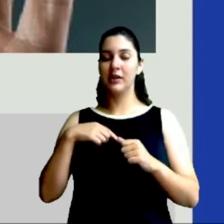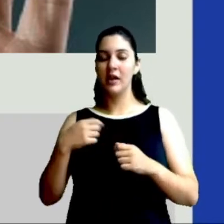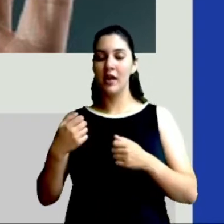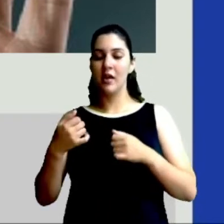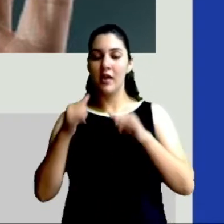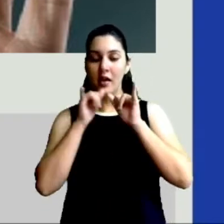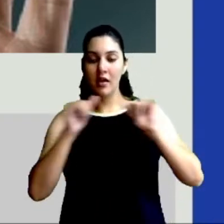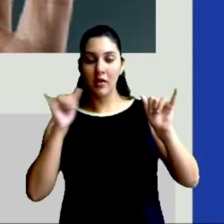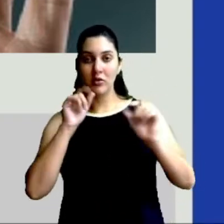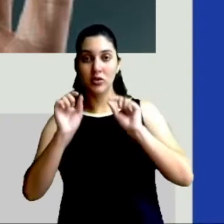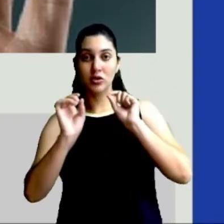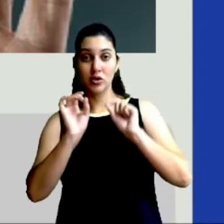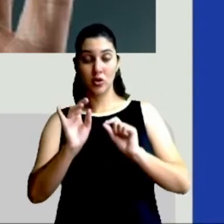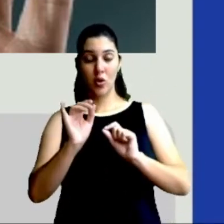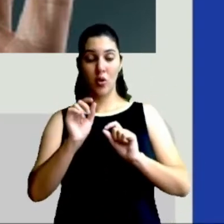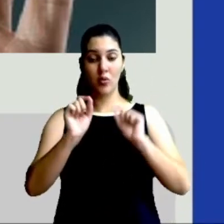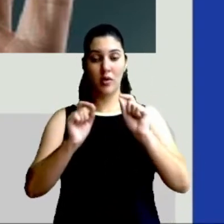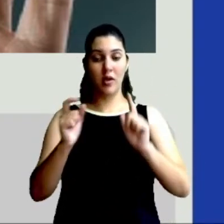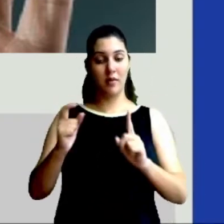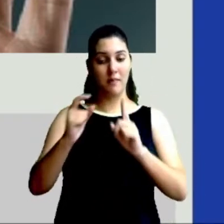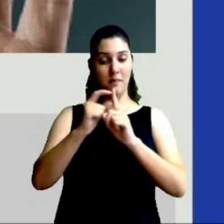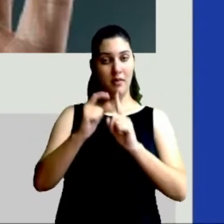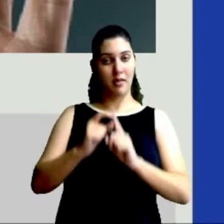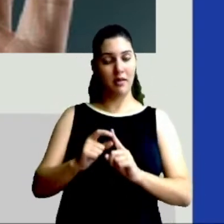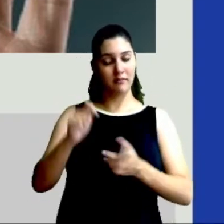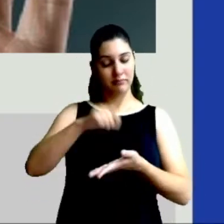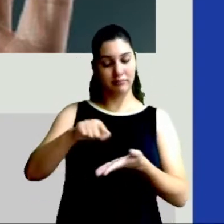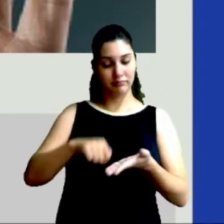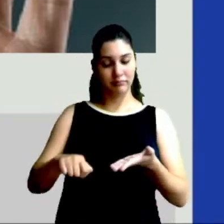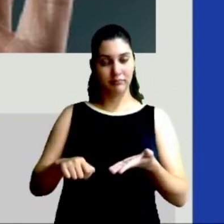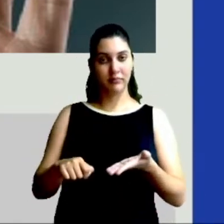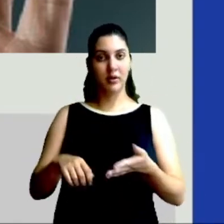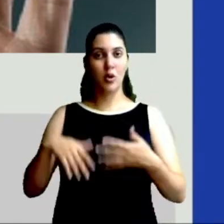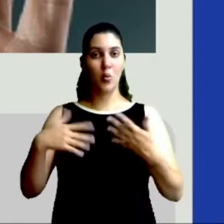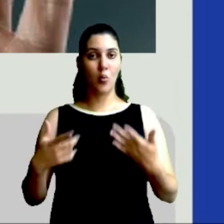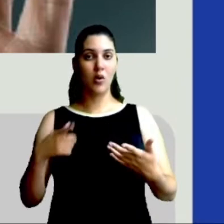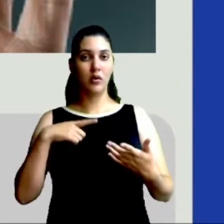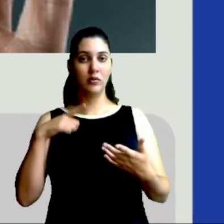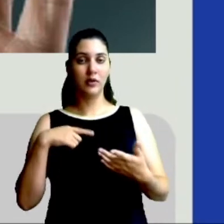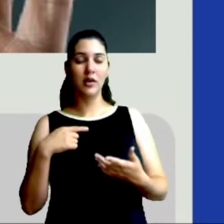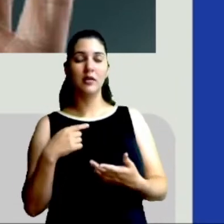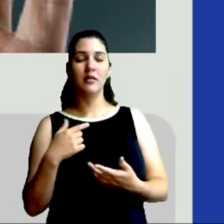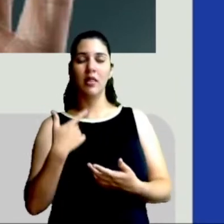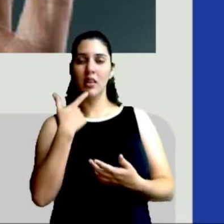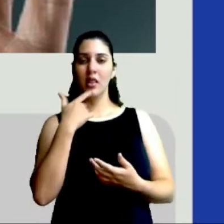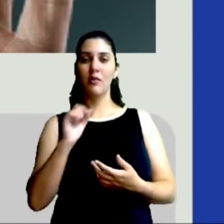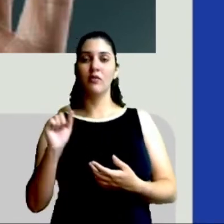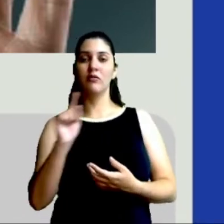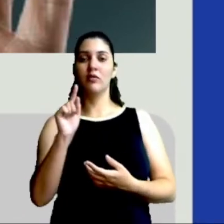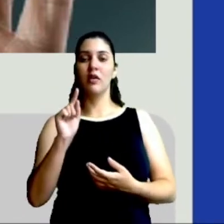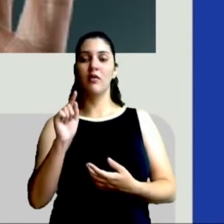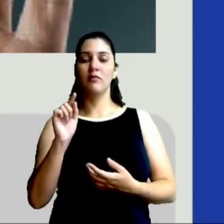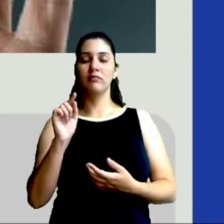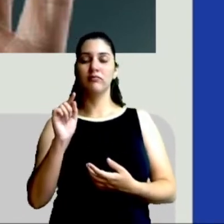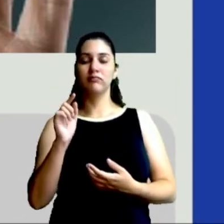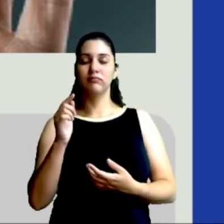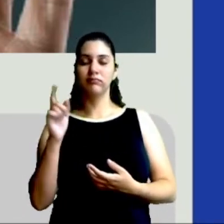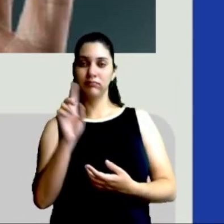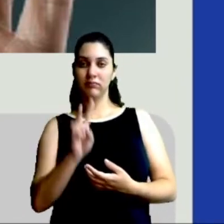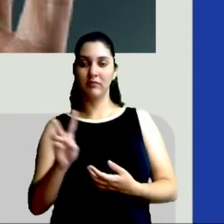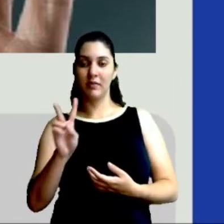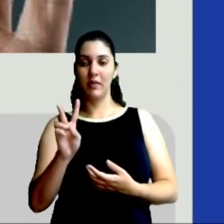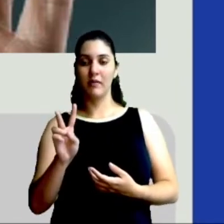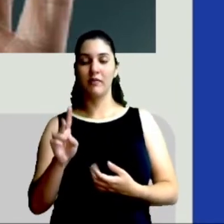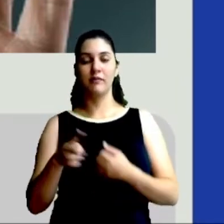só linguagem verbal, ou seja, só a escrita, certo? E quando é a linguagem não verbal? É só o uso da imagem,